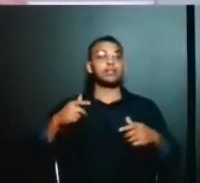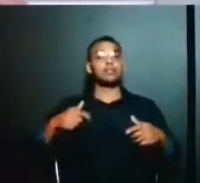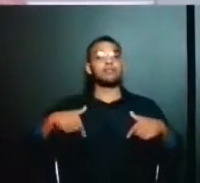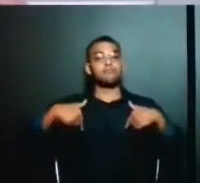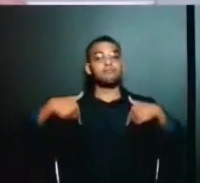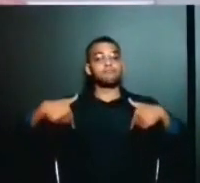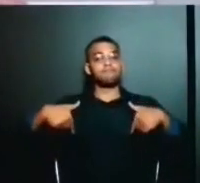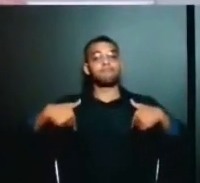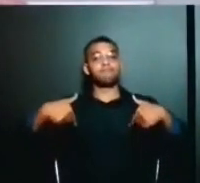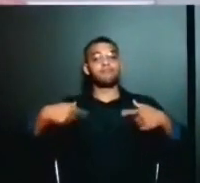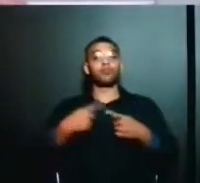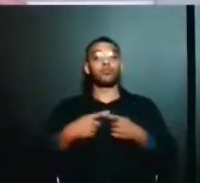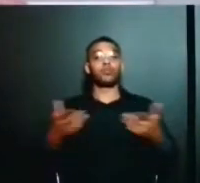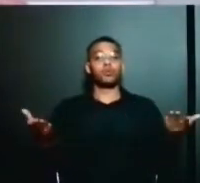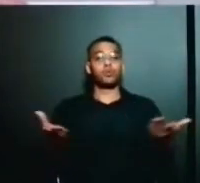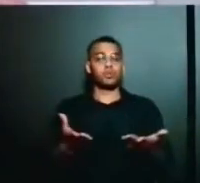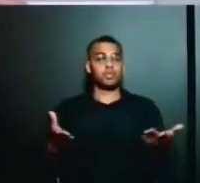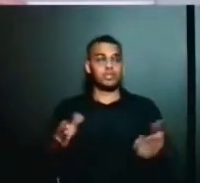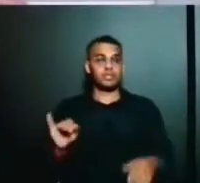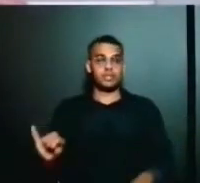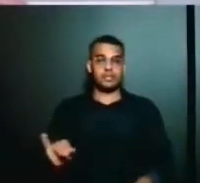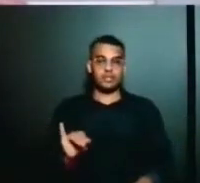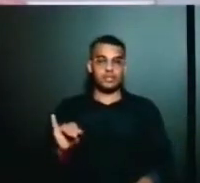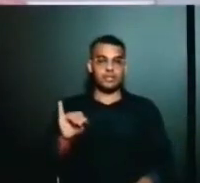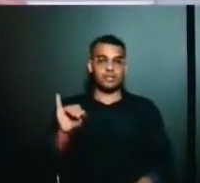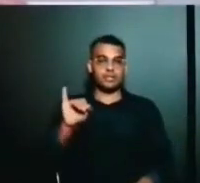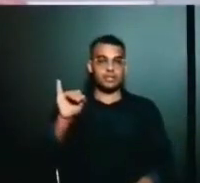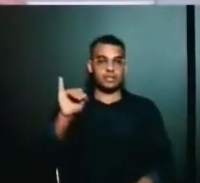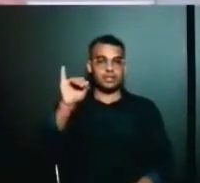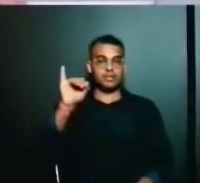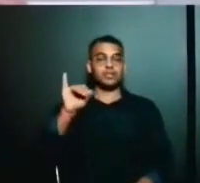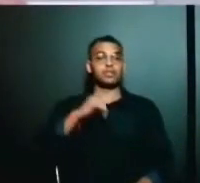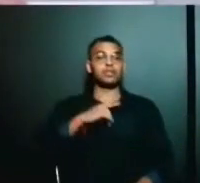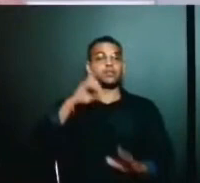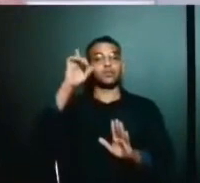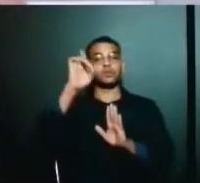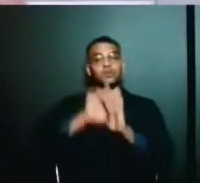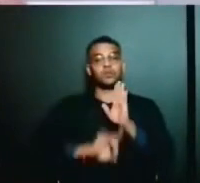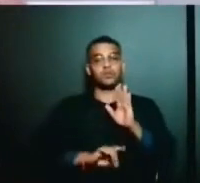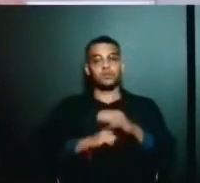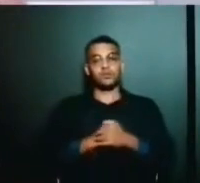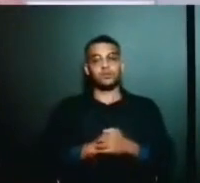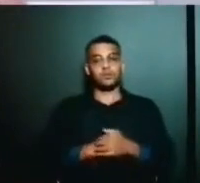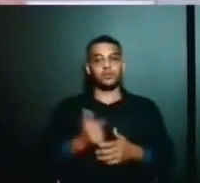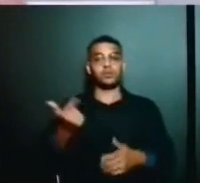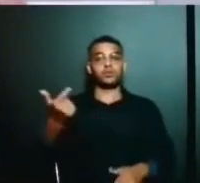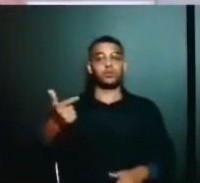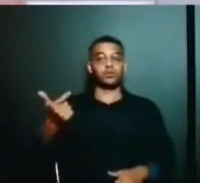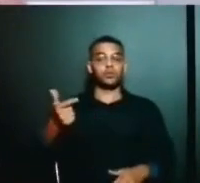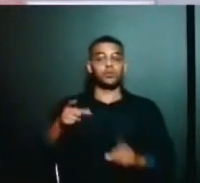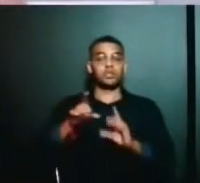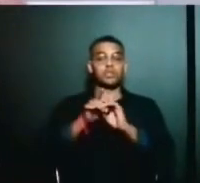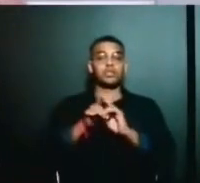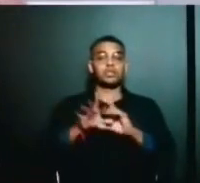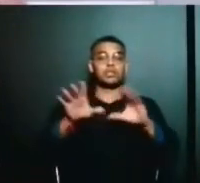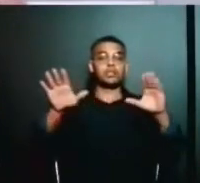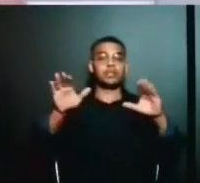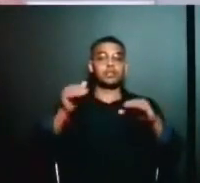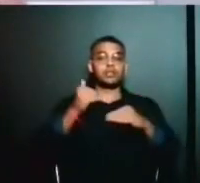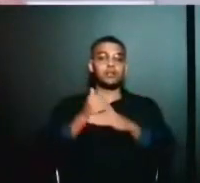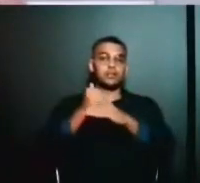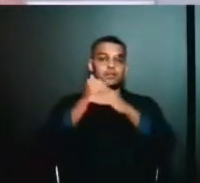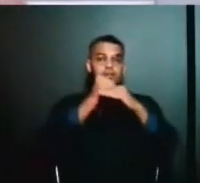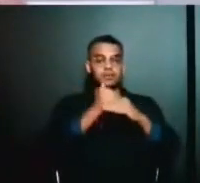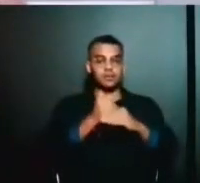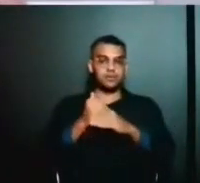está vivendo hoje, a importância do direito, não existe democracia sem a liberdade e